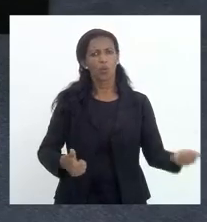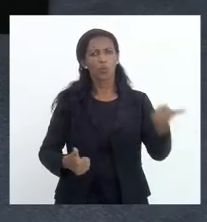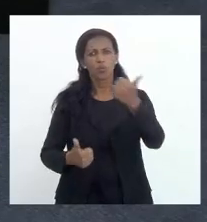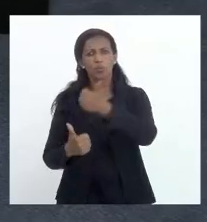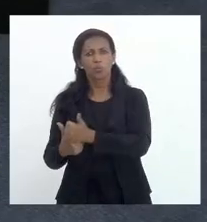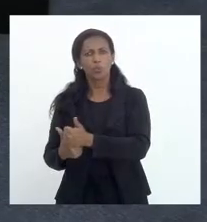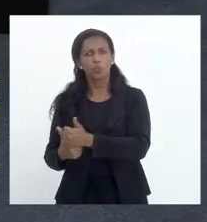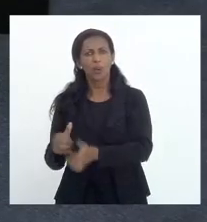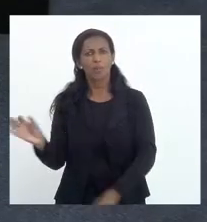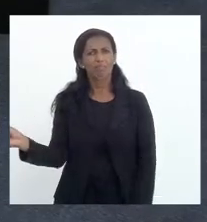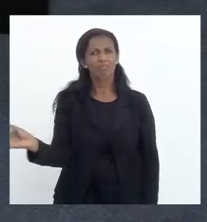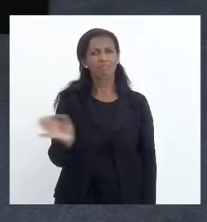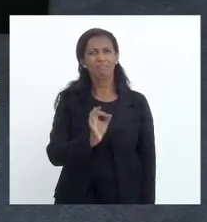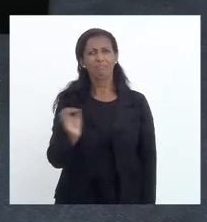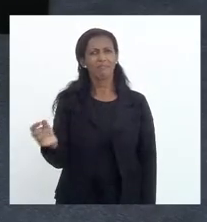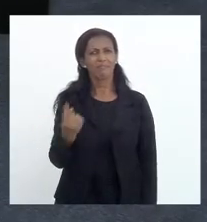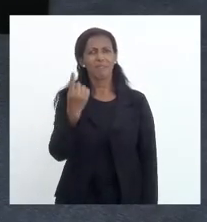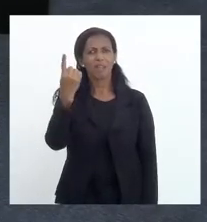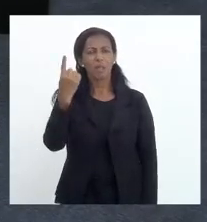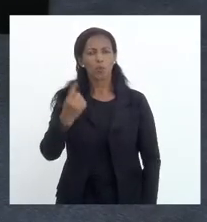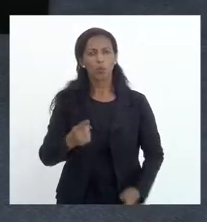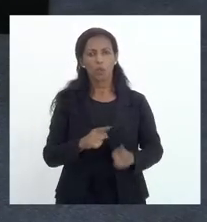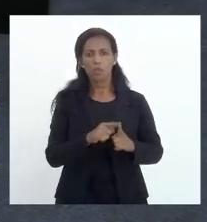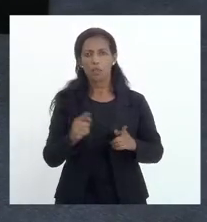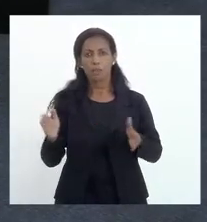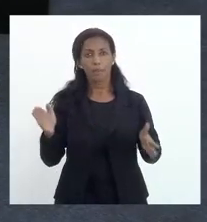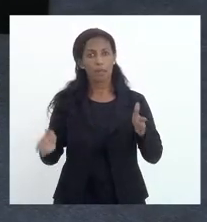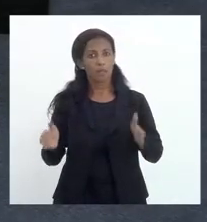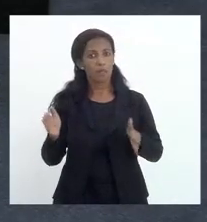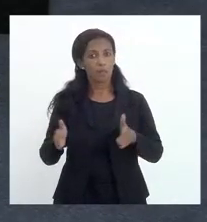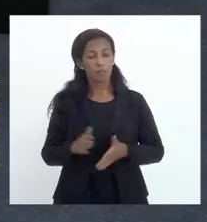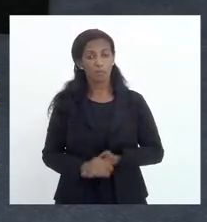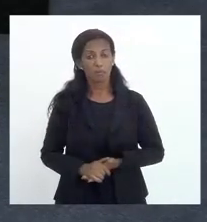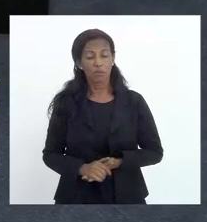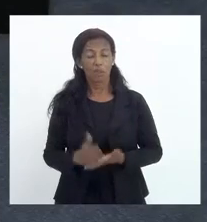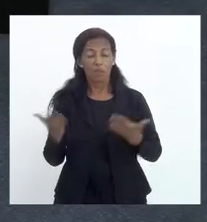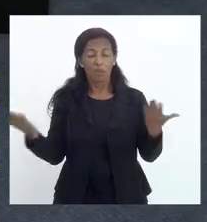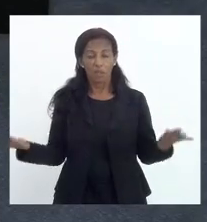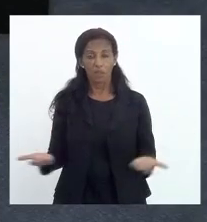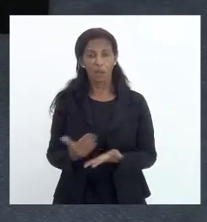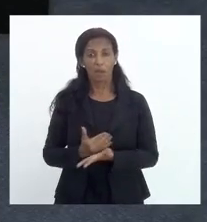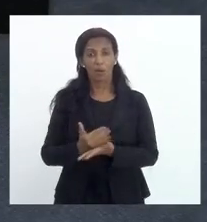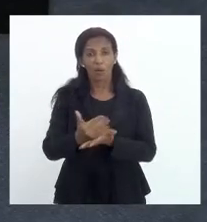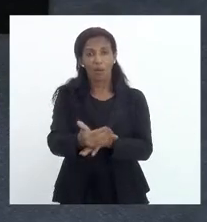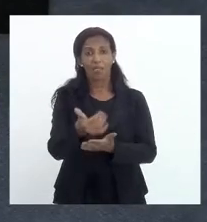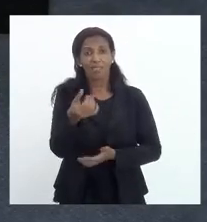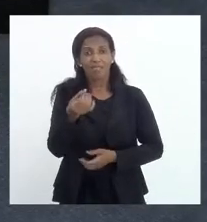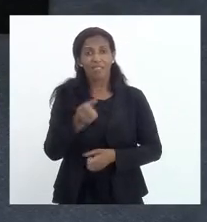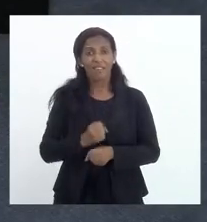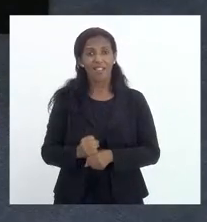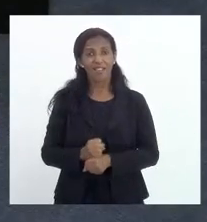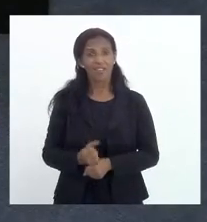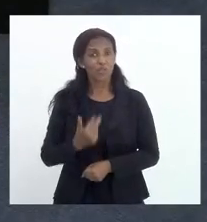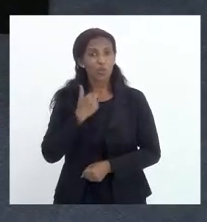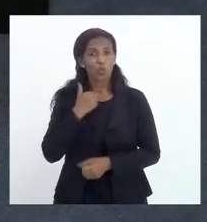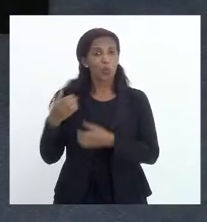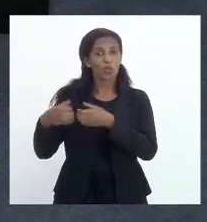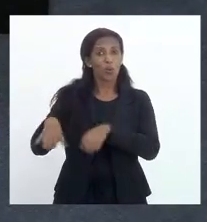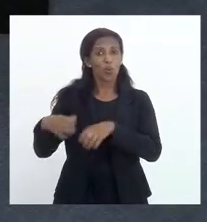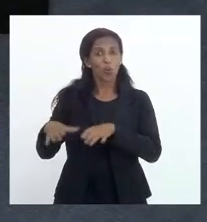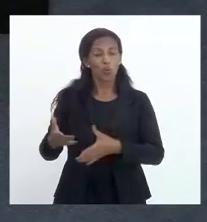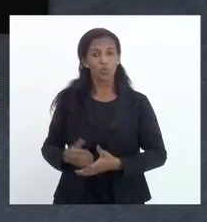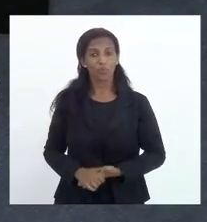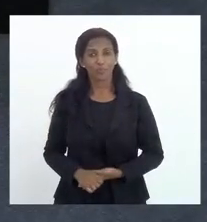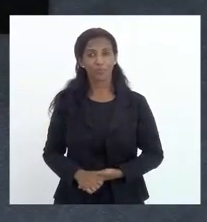contratou nem 1.000 servidores nesse período. E a gente vai entrar agora num período de 10 anos onde não vai poder ter concurso